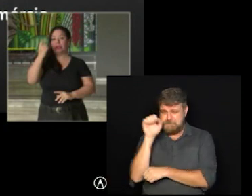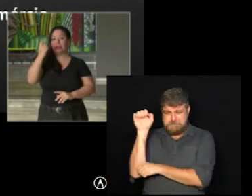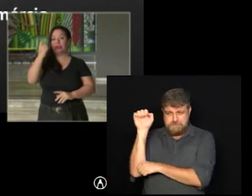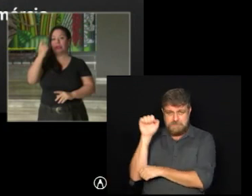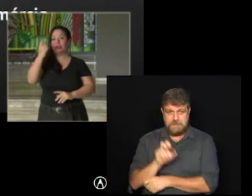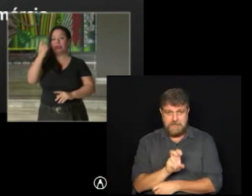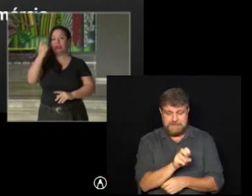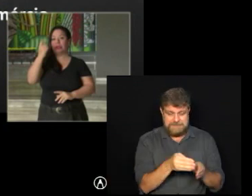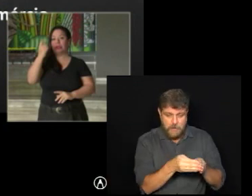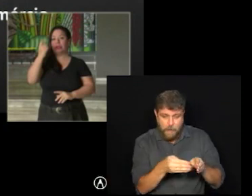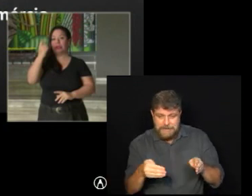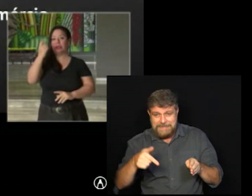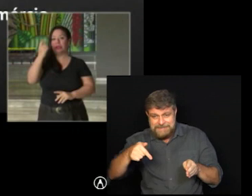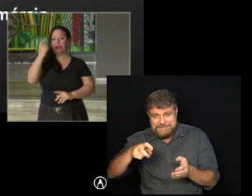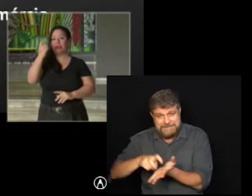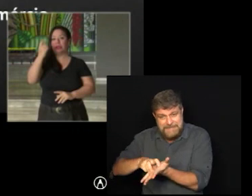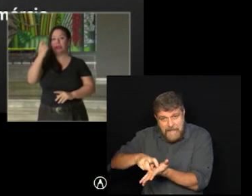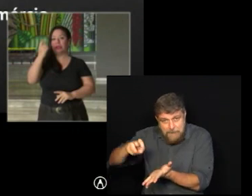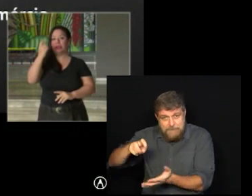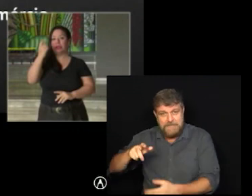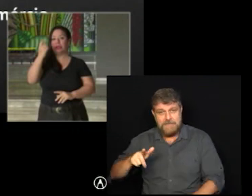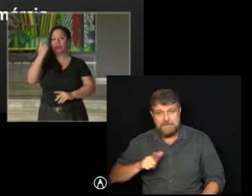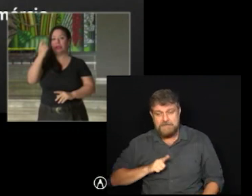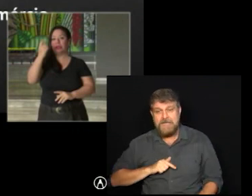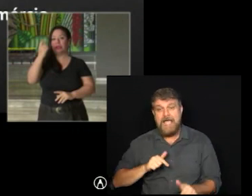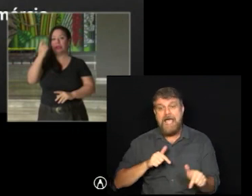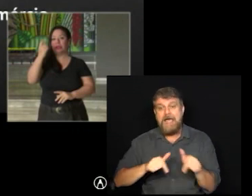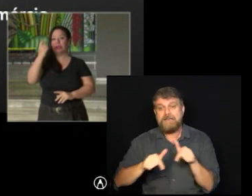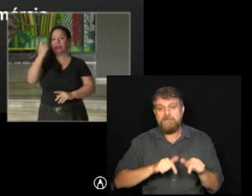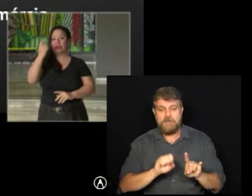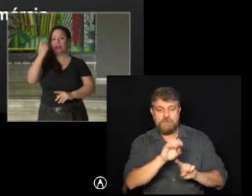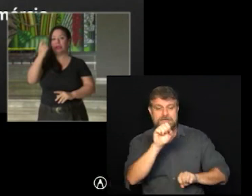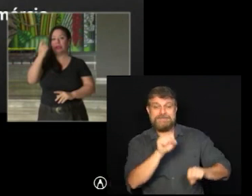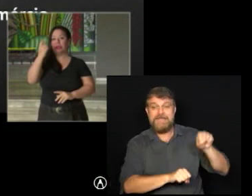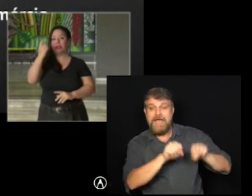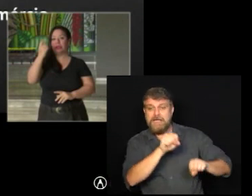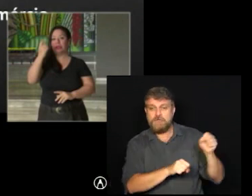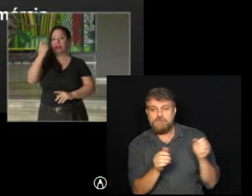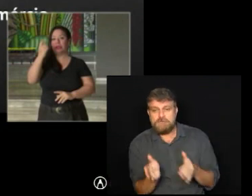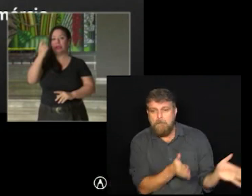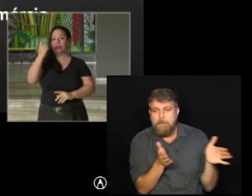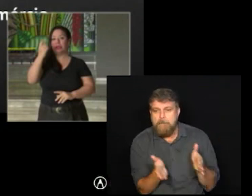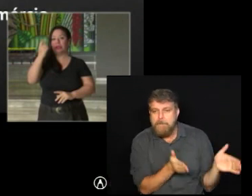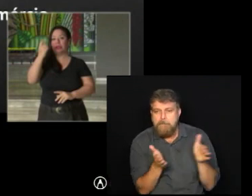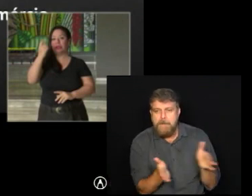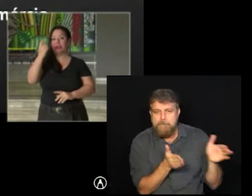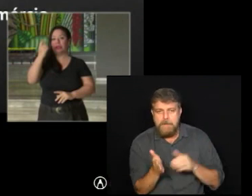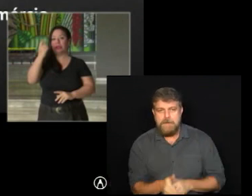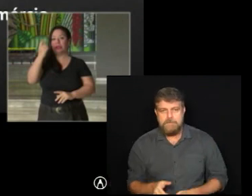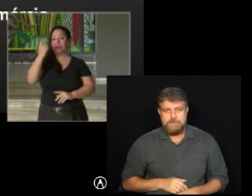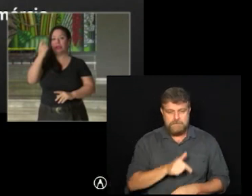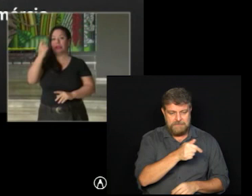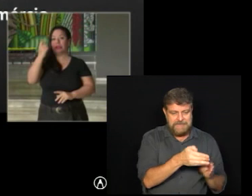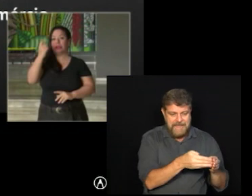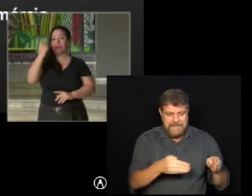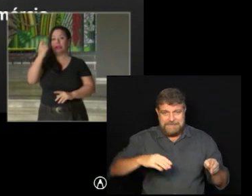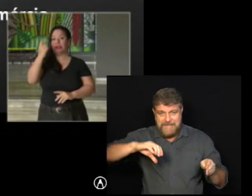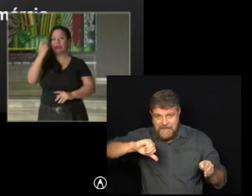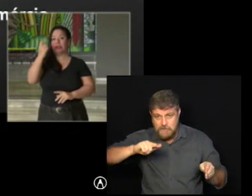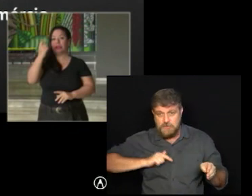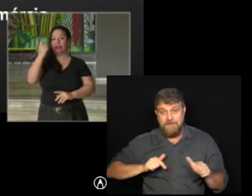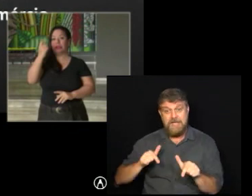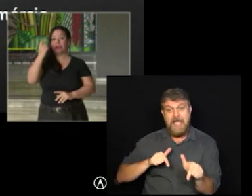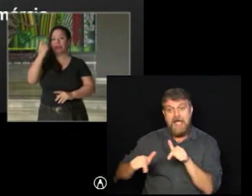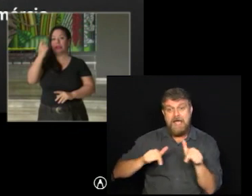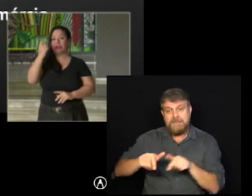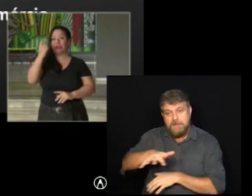das 5 horas da manhã às 7 horas da manhã, a entrada dos trabalhadores da indústria. Das 7 horas da manhã às 9